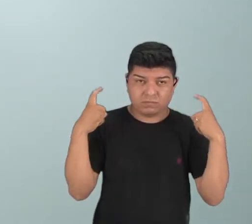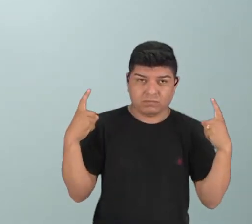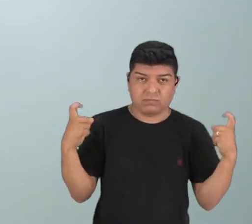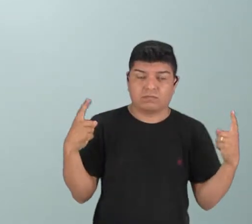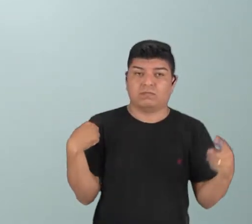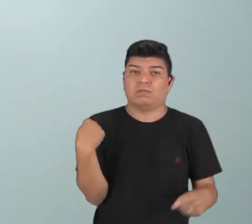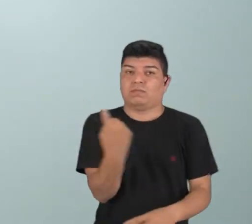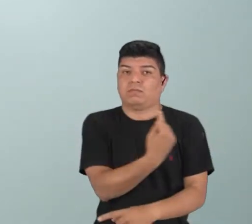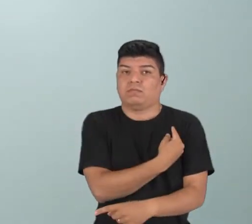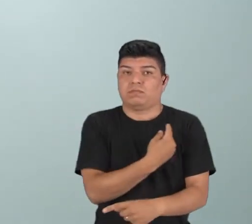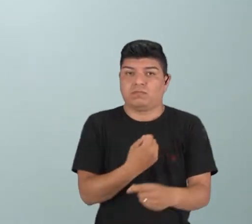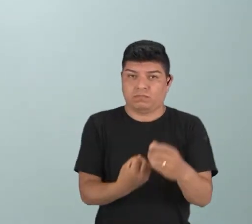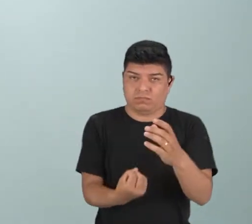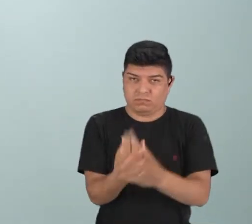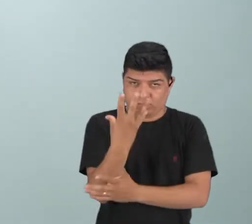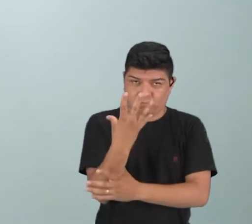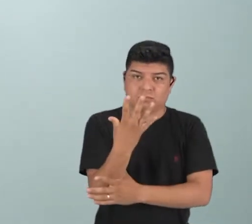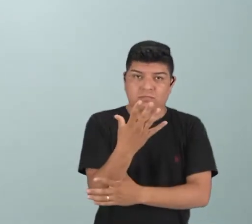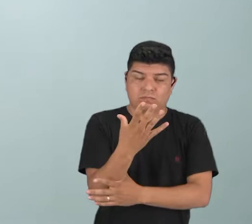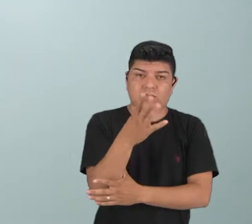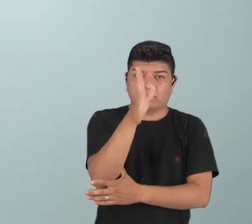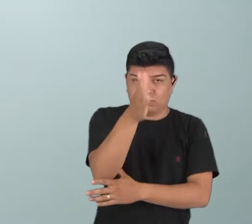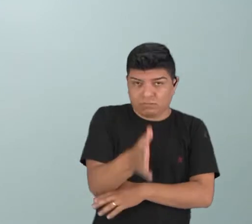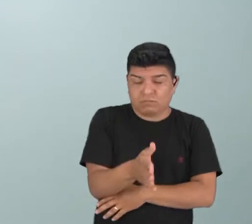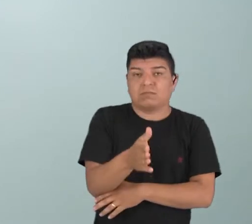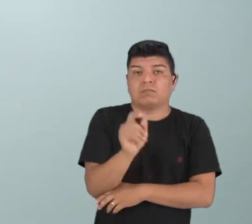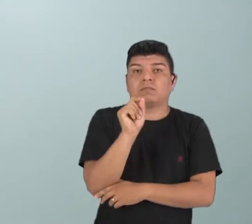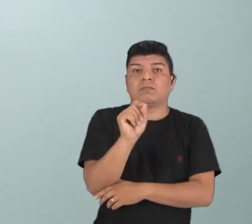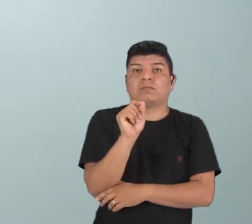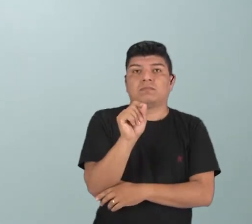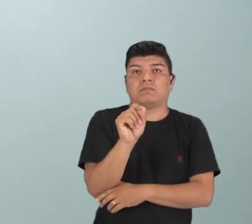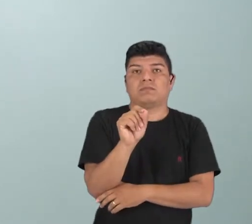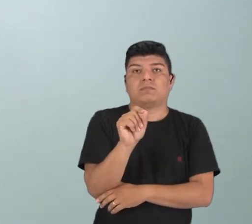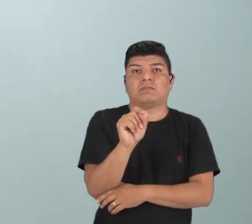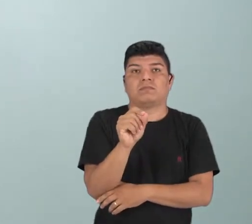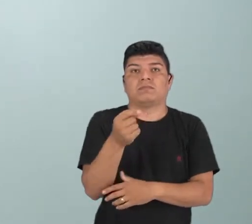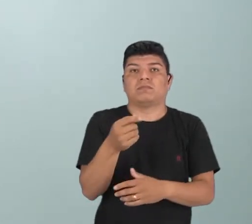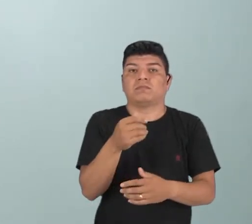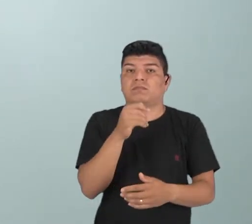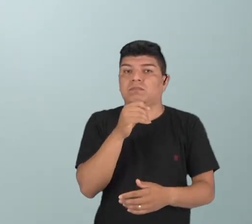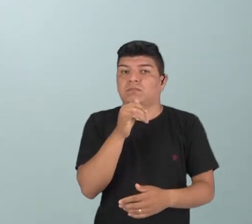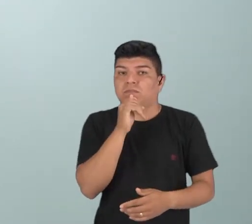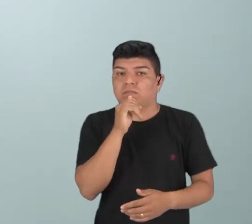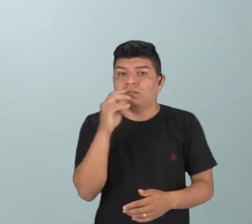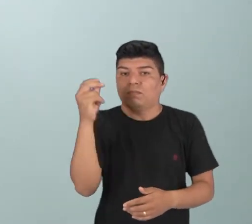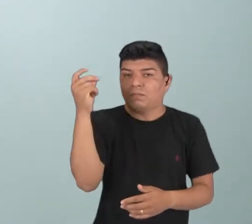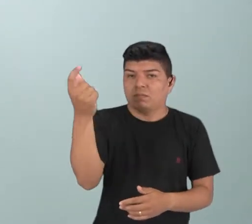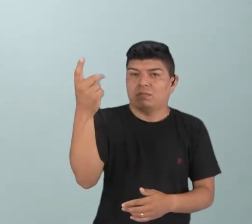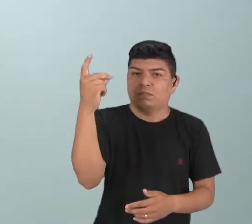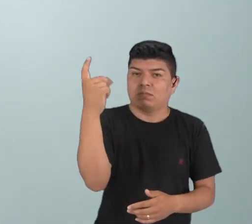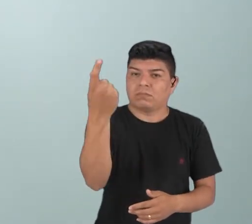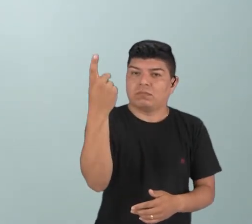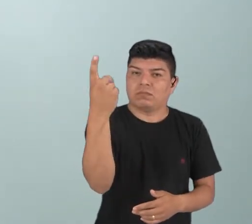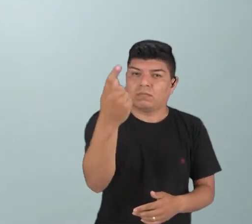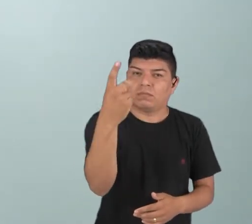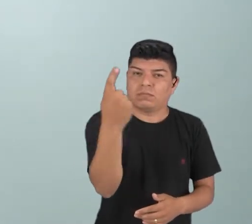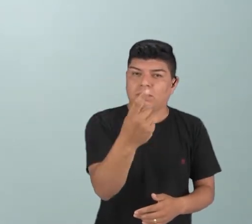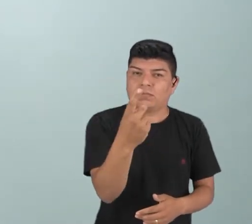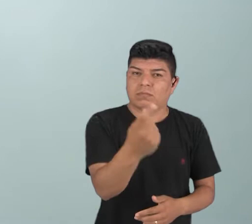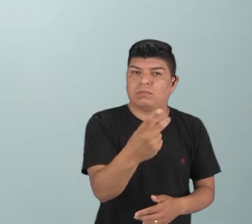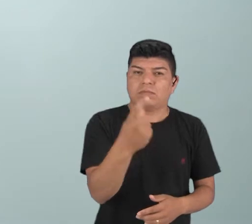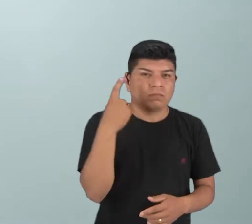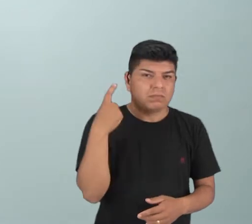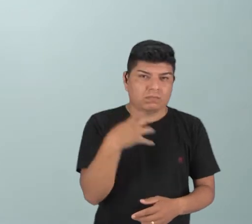que nós produzimos direta ou indiretamente, né, como o estalar do dedo, né, quando você faz